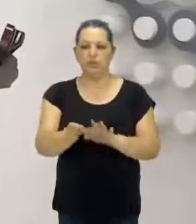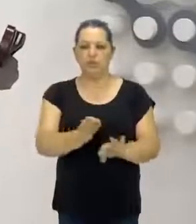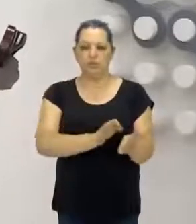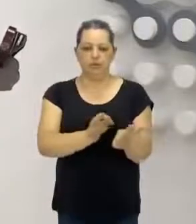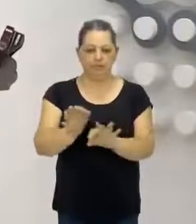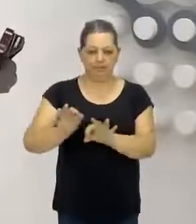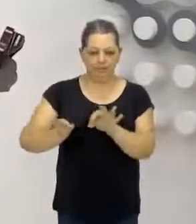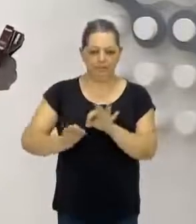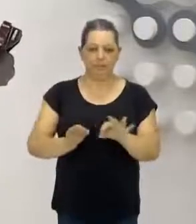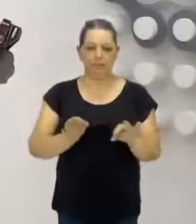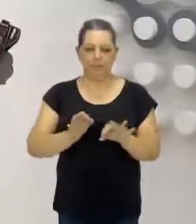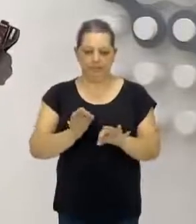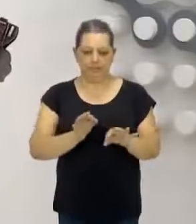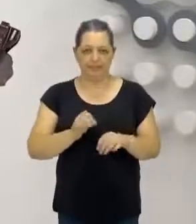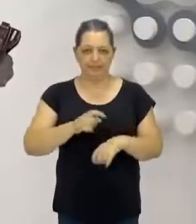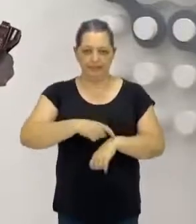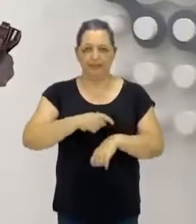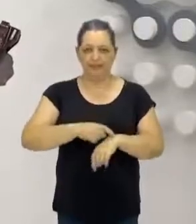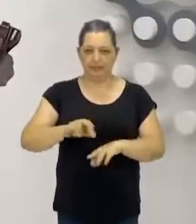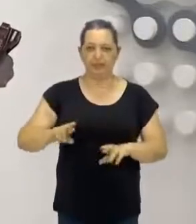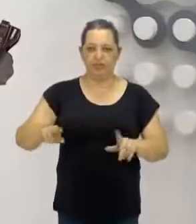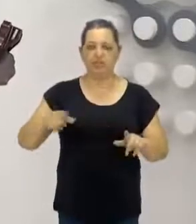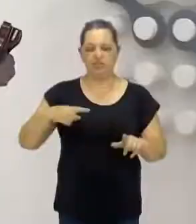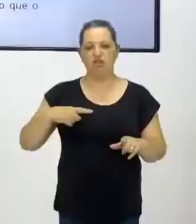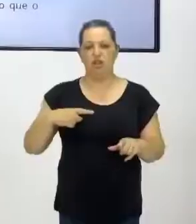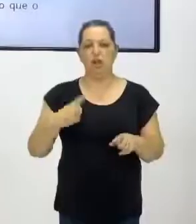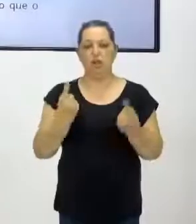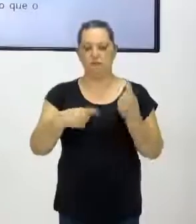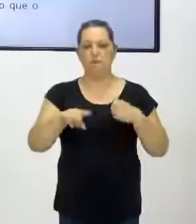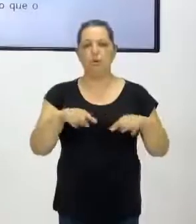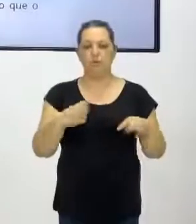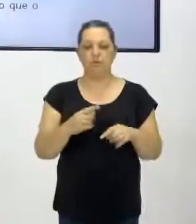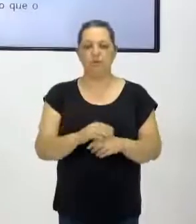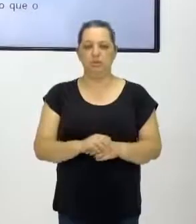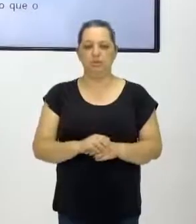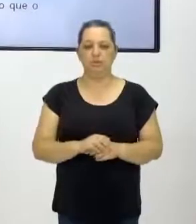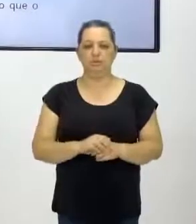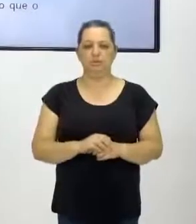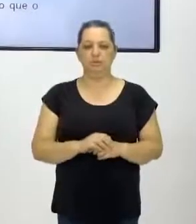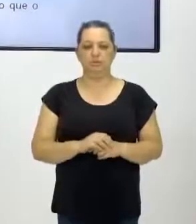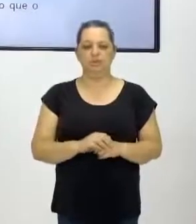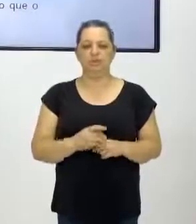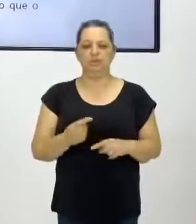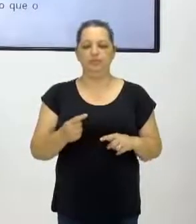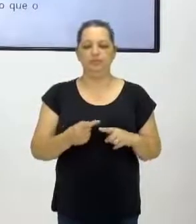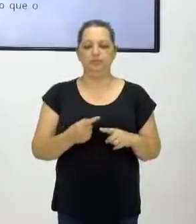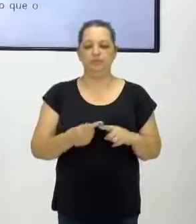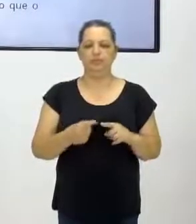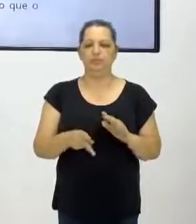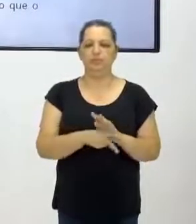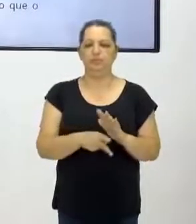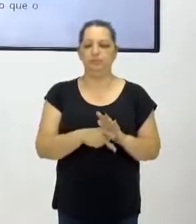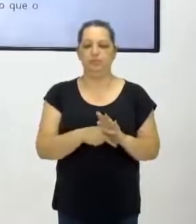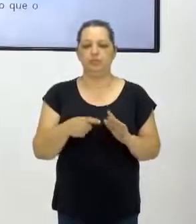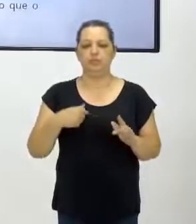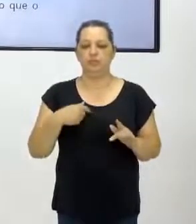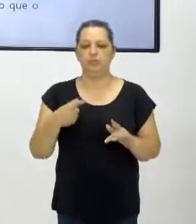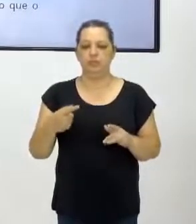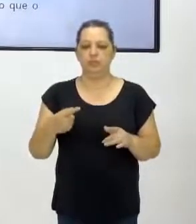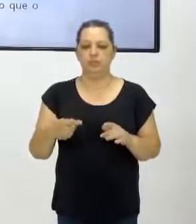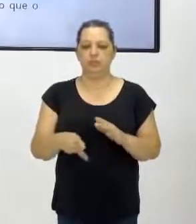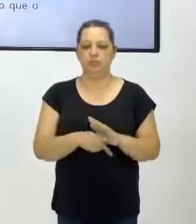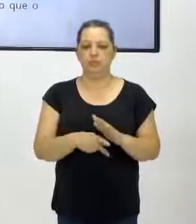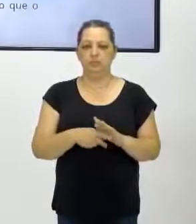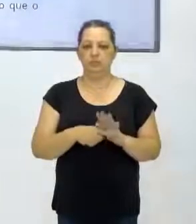com durações diferentes e aí a gente tem a música, a não é? A música, é isso aí. Certinho. Então, você pode ter aí um som com durações diferentes e aí que a gente fala, né? Ela